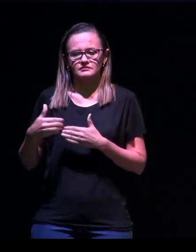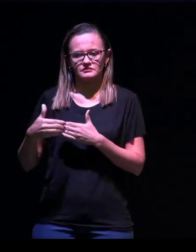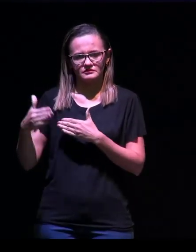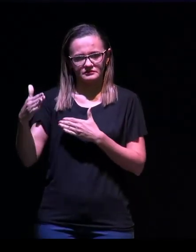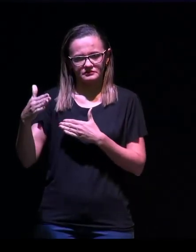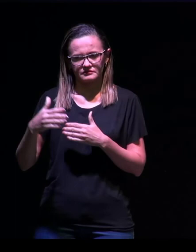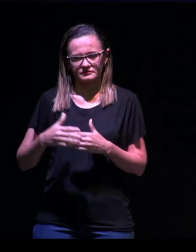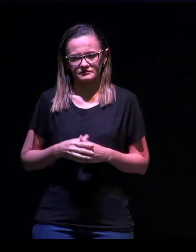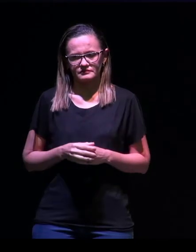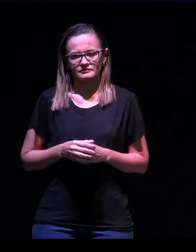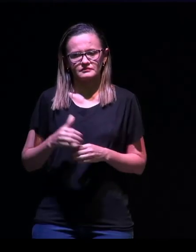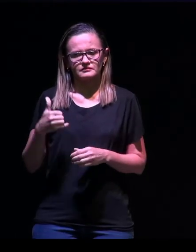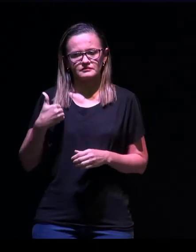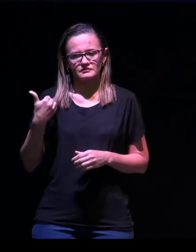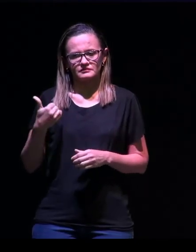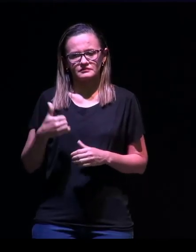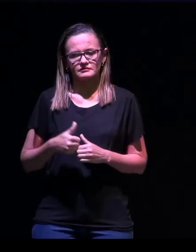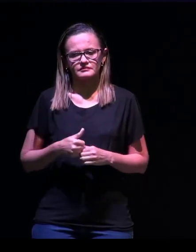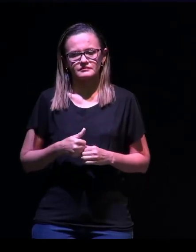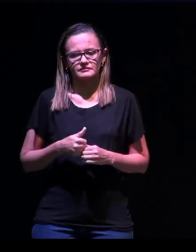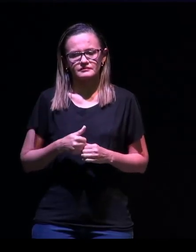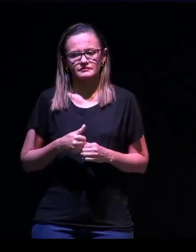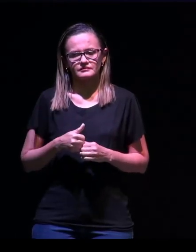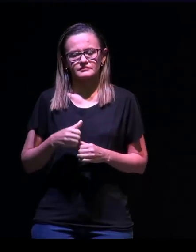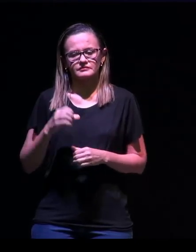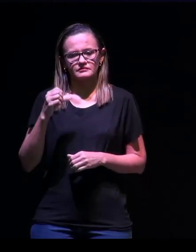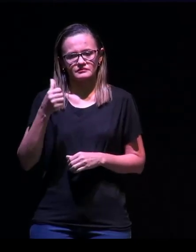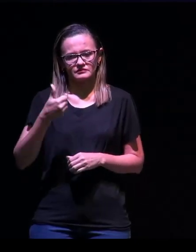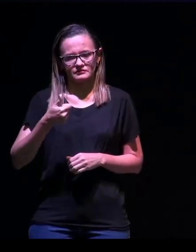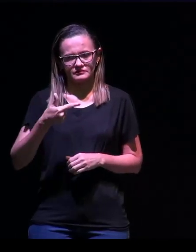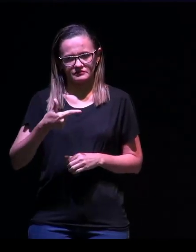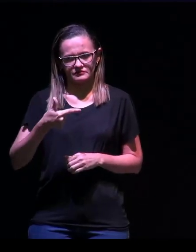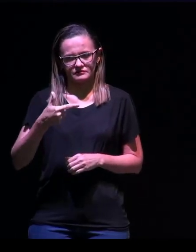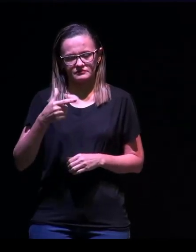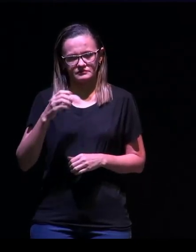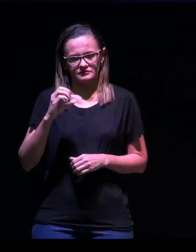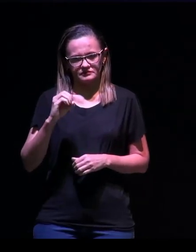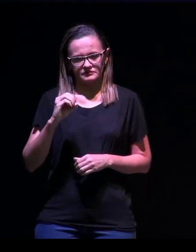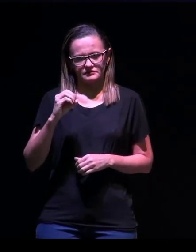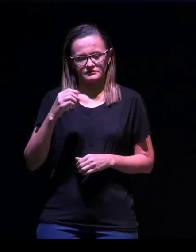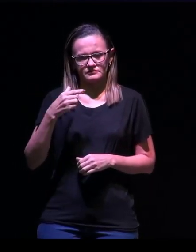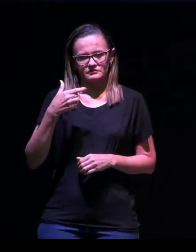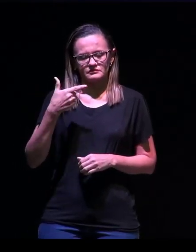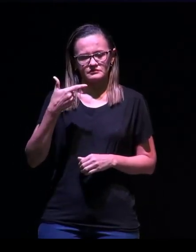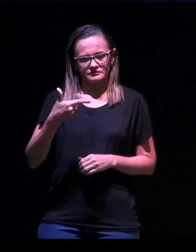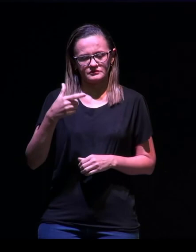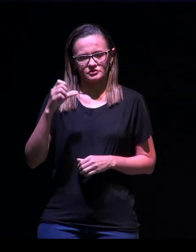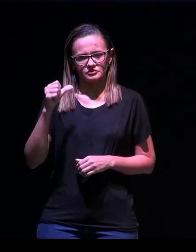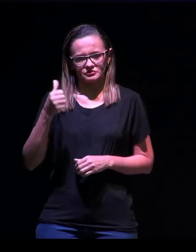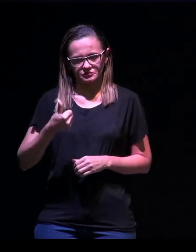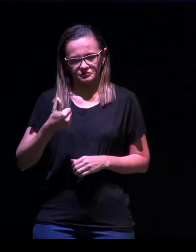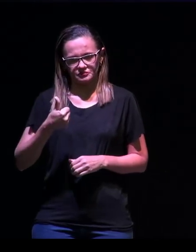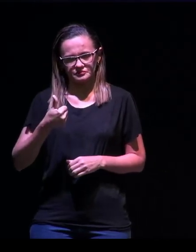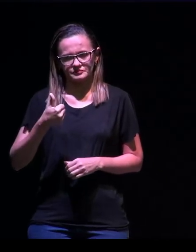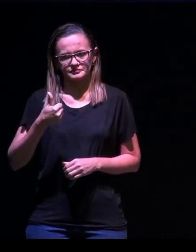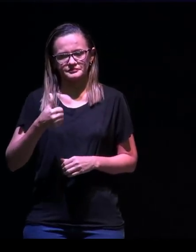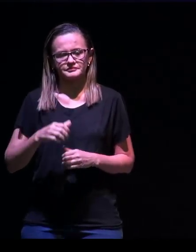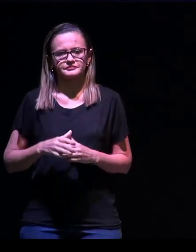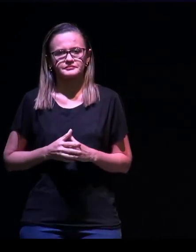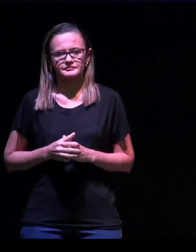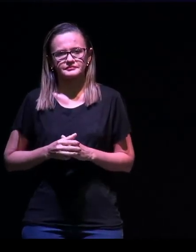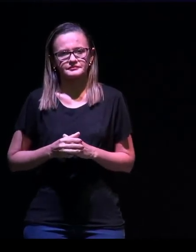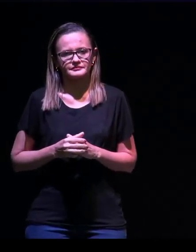completaria em 2021. Agora, 70 anos. Não, mas tudo bem, imagina